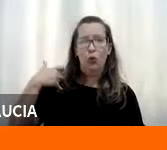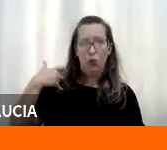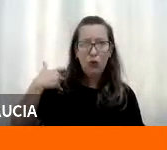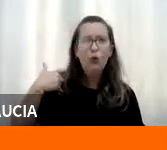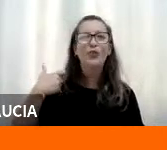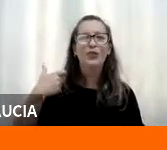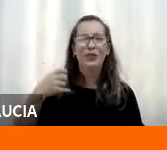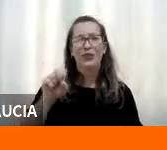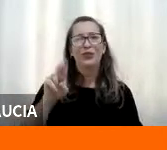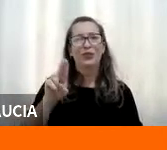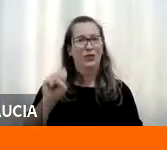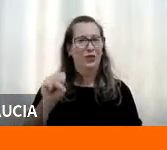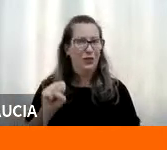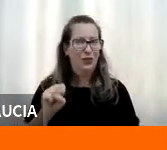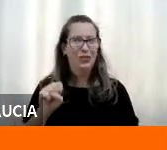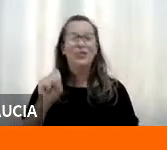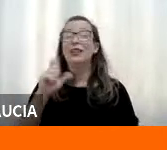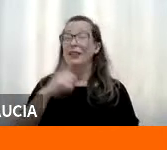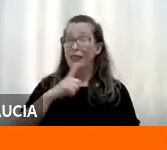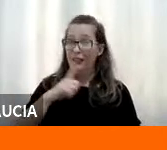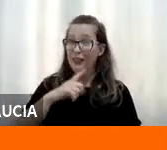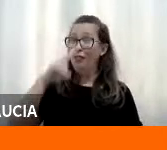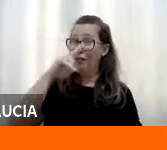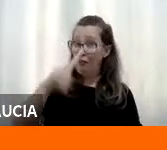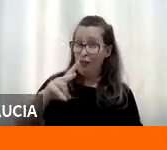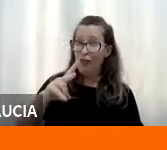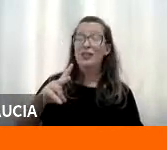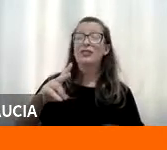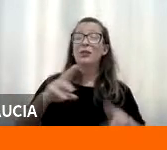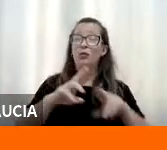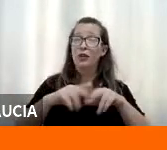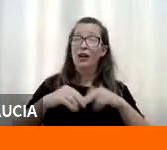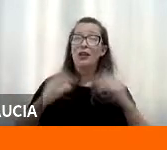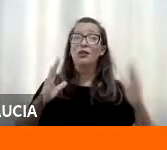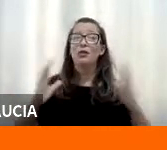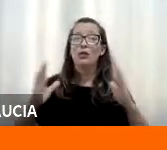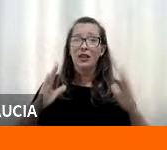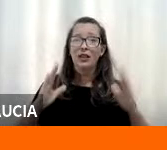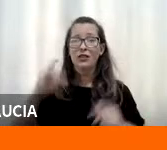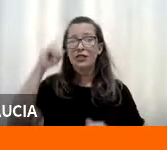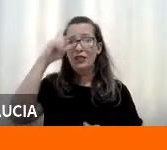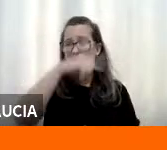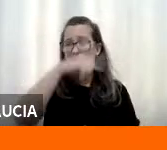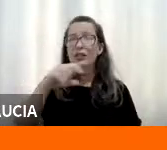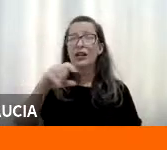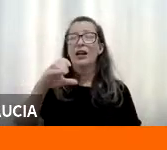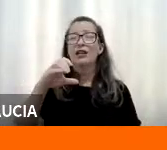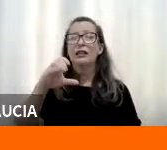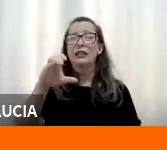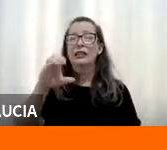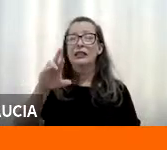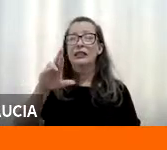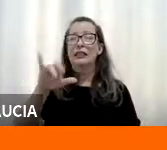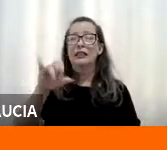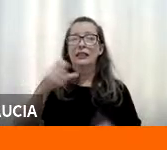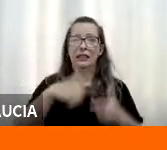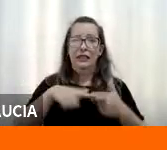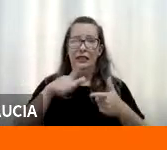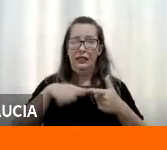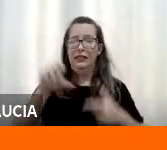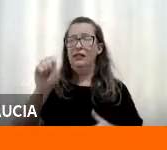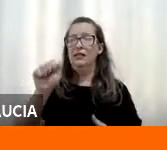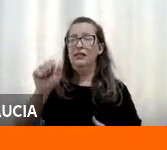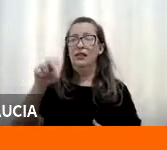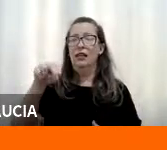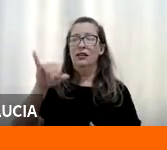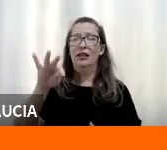que se fortaleceu durante a crise sanitária. Um prestígio que contrariou, inclusive, décadas de bombardeio